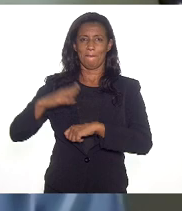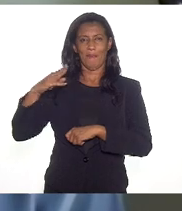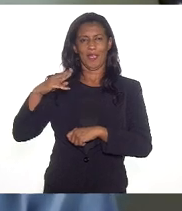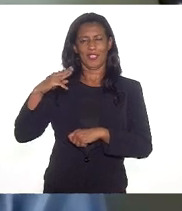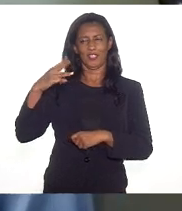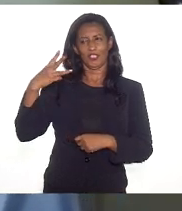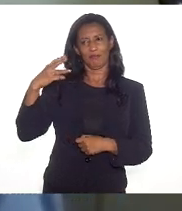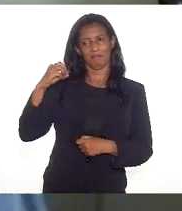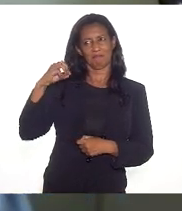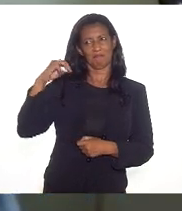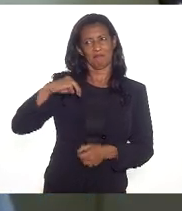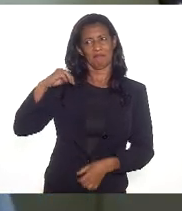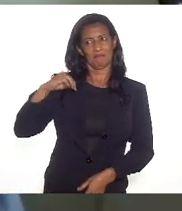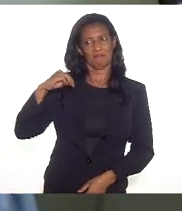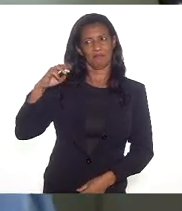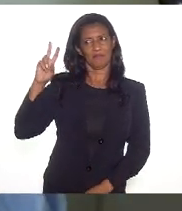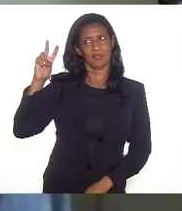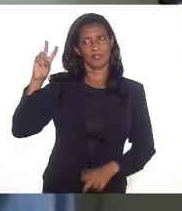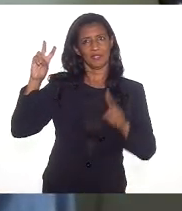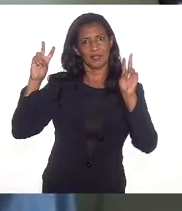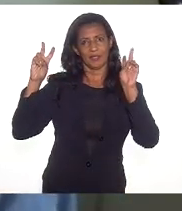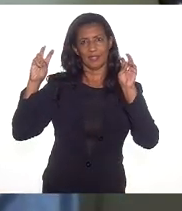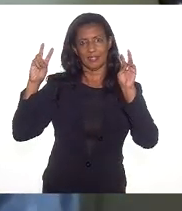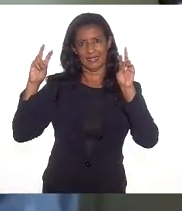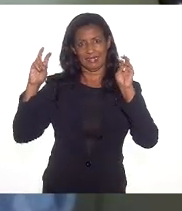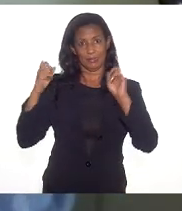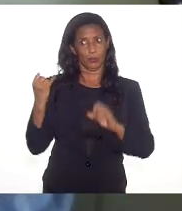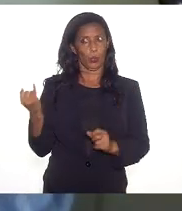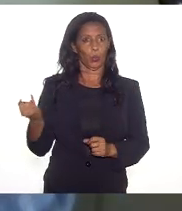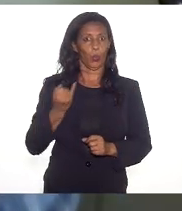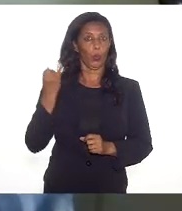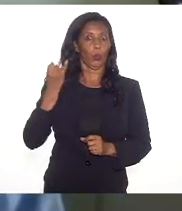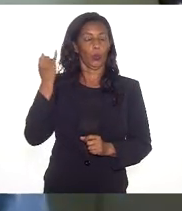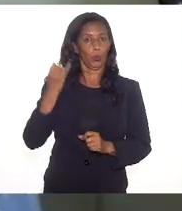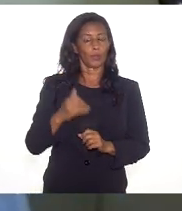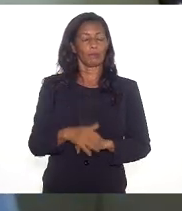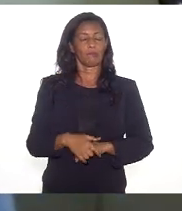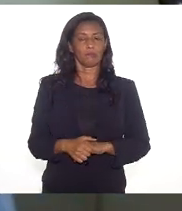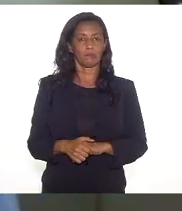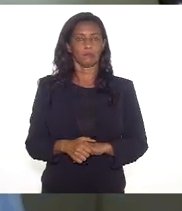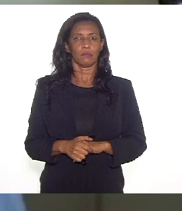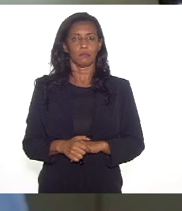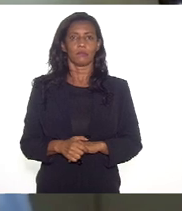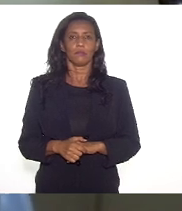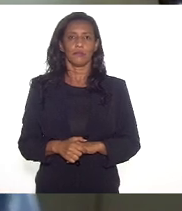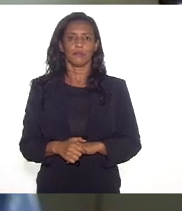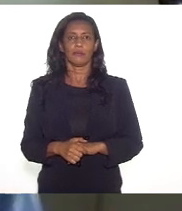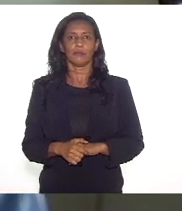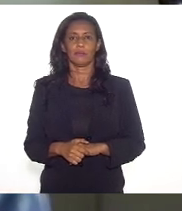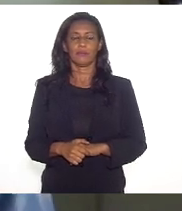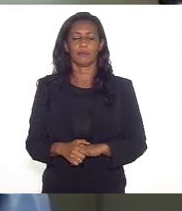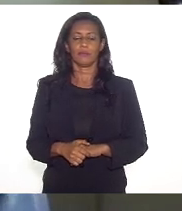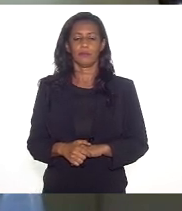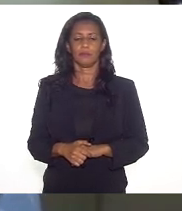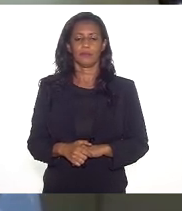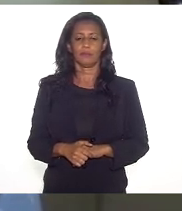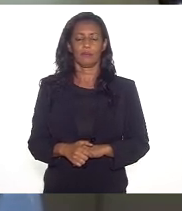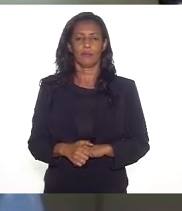hora sobre um tema absolutamente relevante, que é